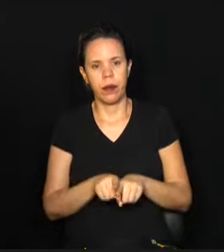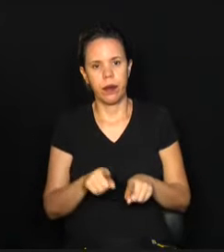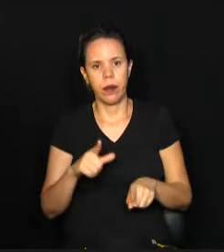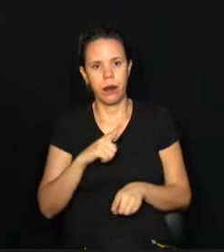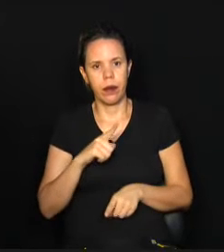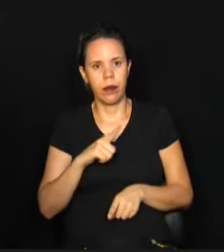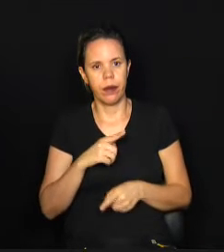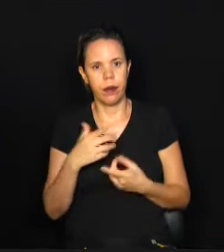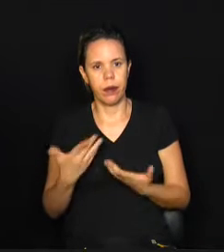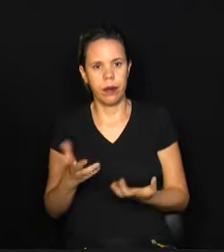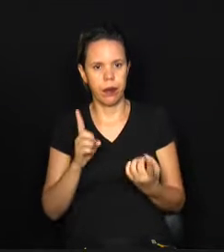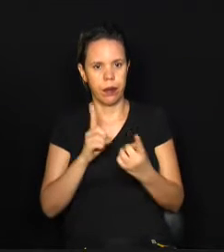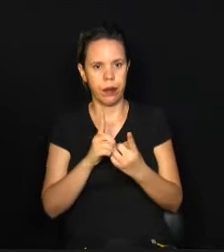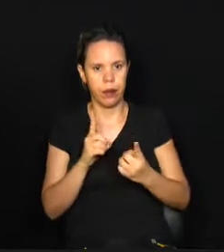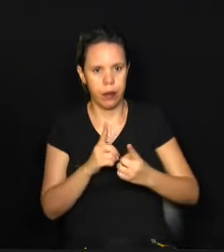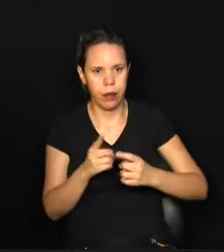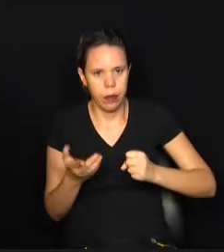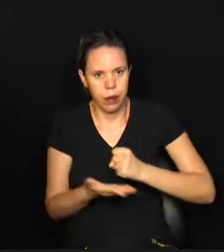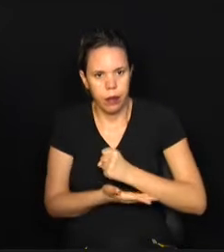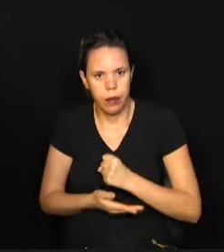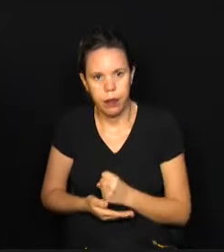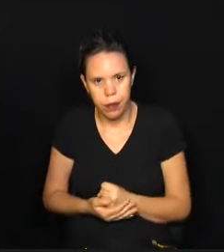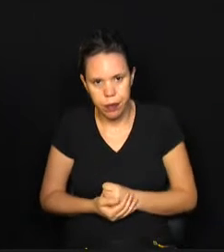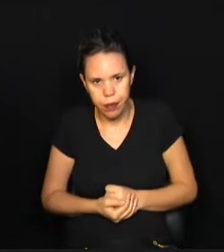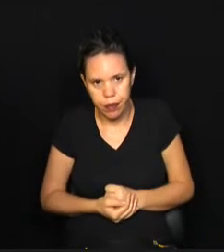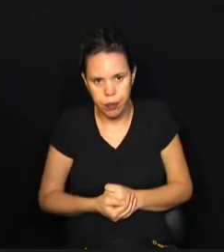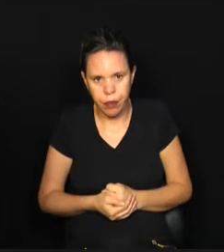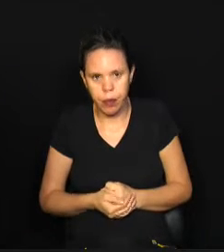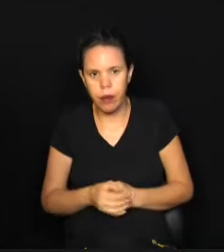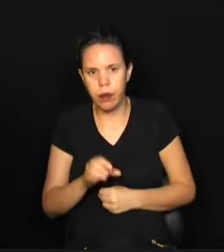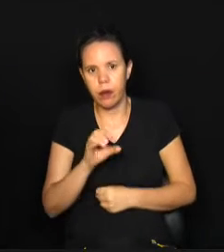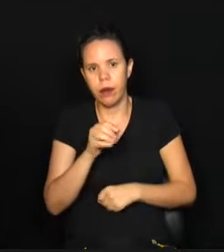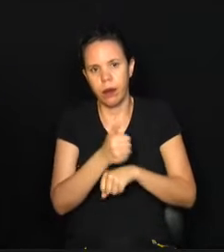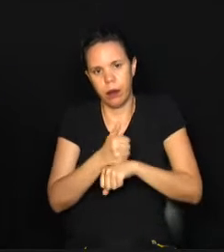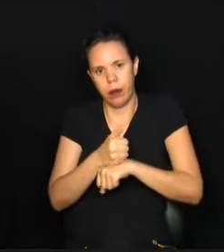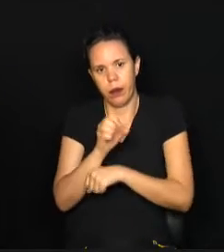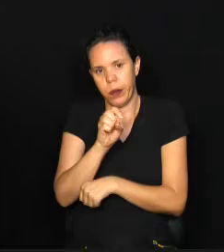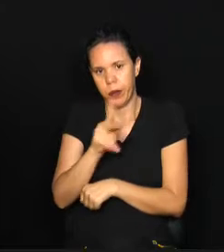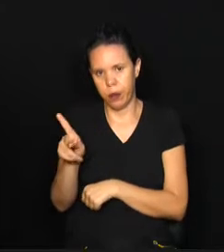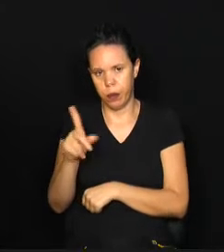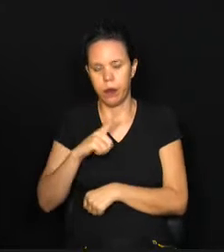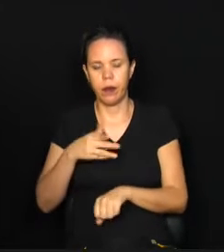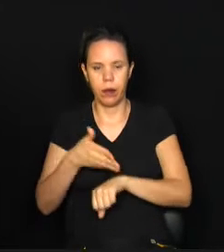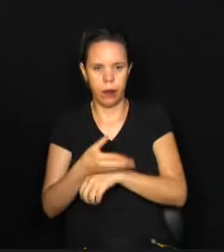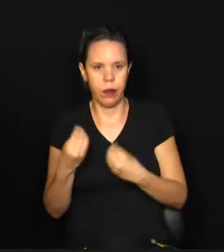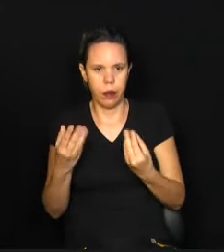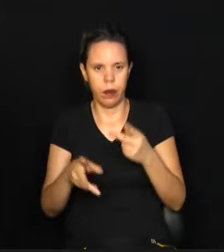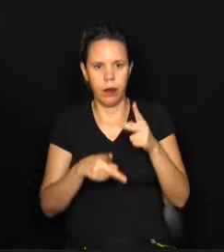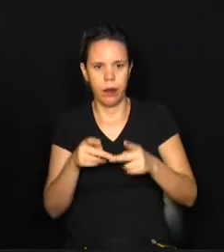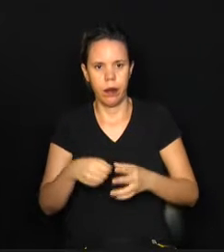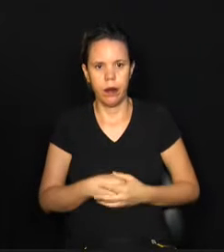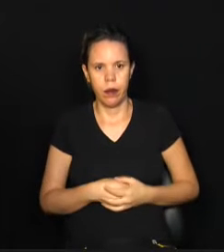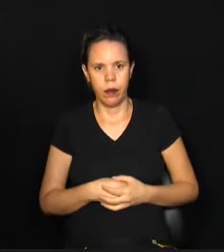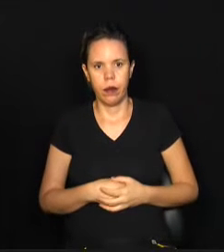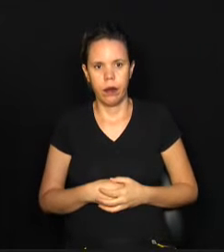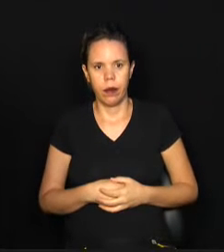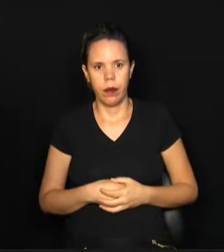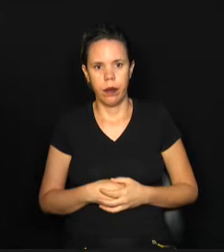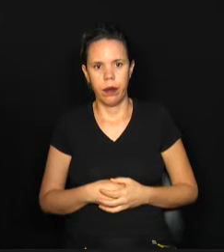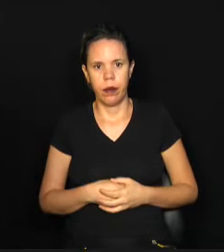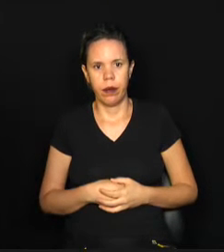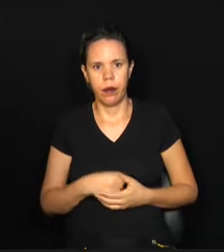no atendimento primário, a optometria daria acesso a toda essa população, que não